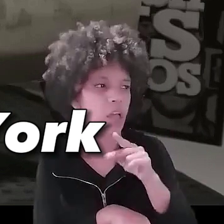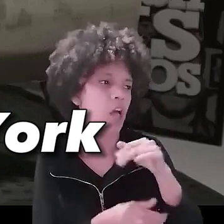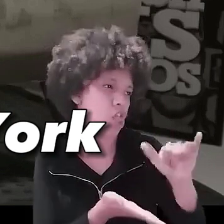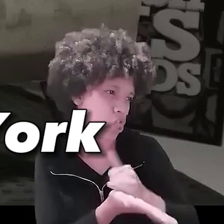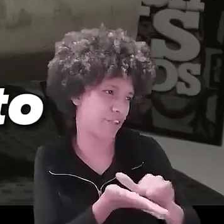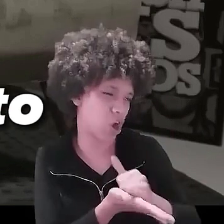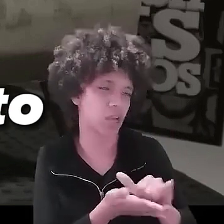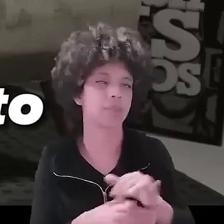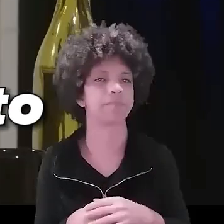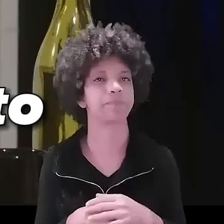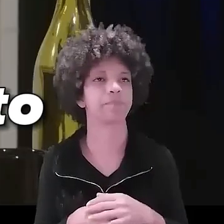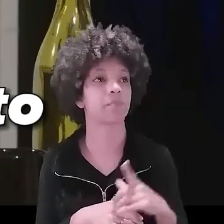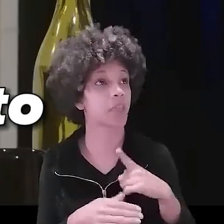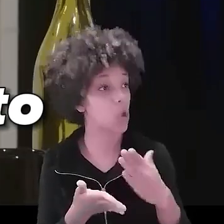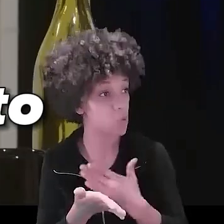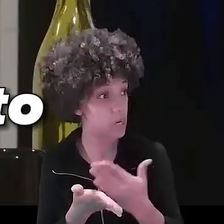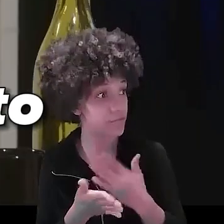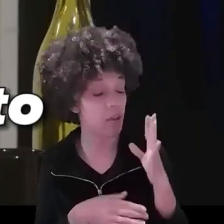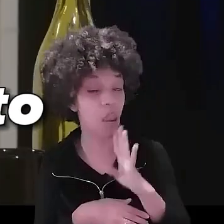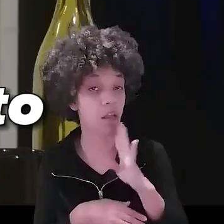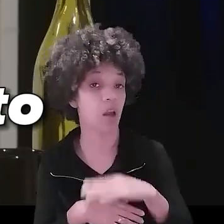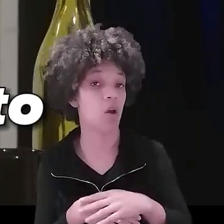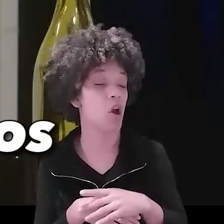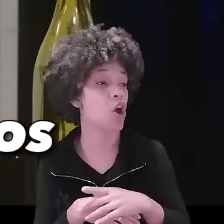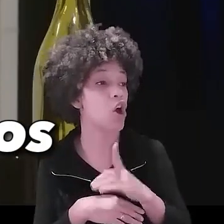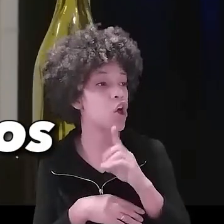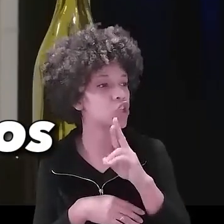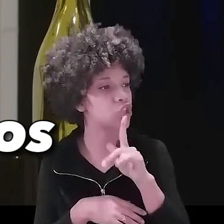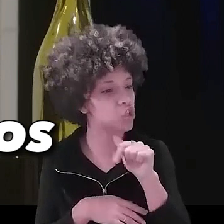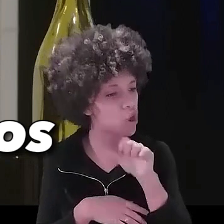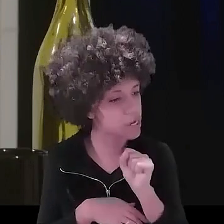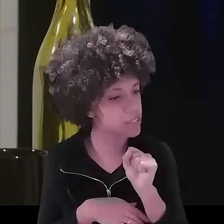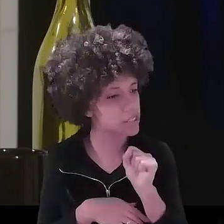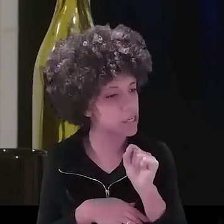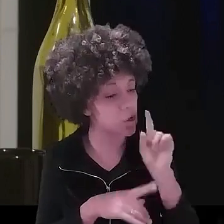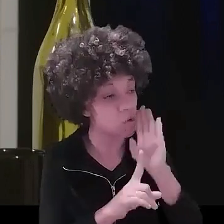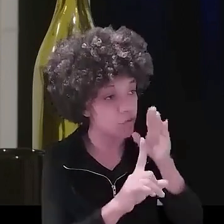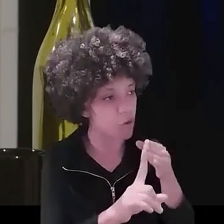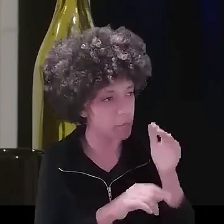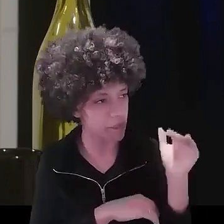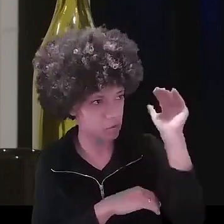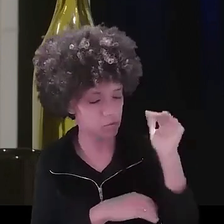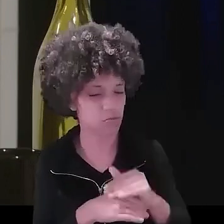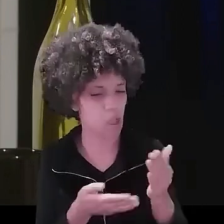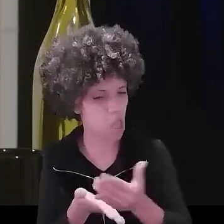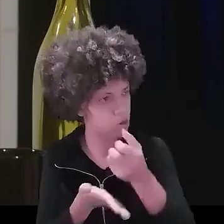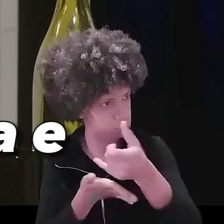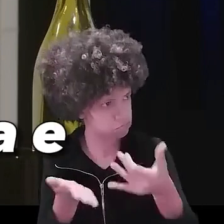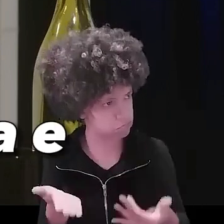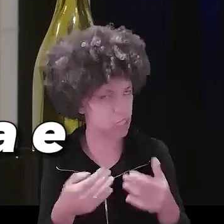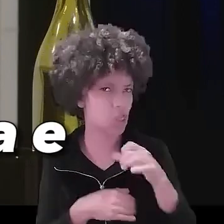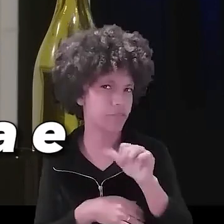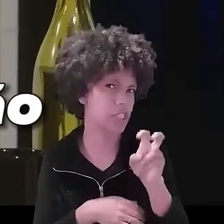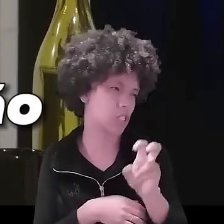da faculdade de Nova York, talvez. Ele tem um livro muito bacana sobre drogas chamado Drogas para Adultos, é o nome do livro. Um livro muito indigesto